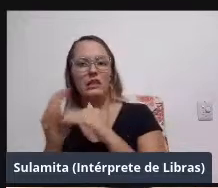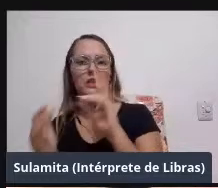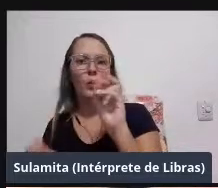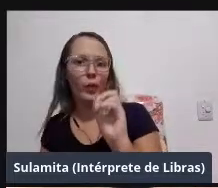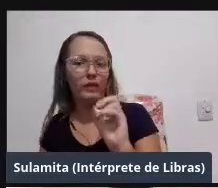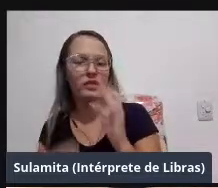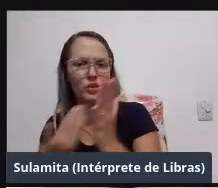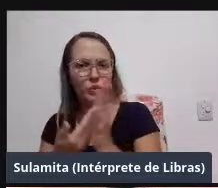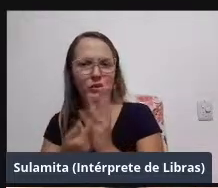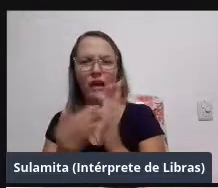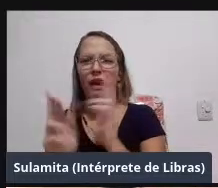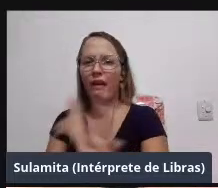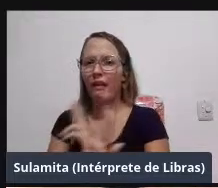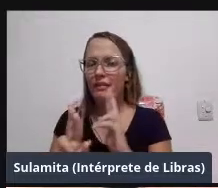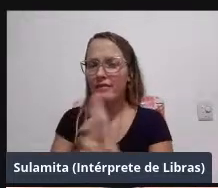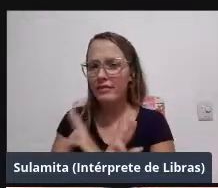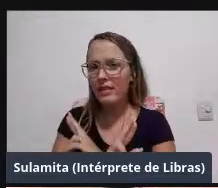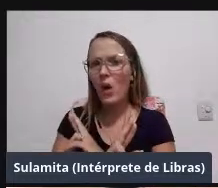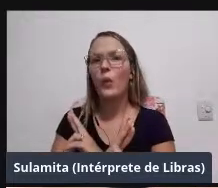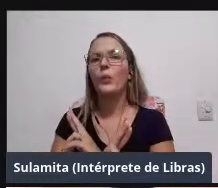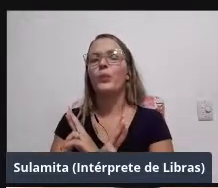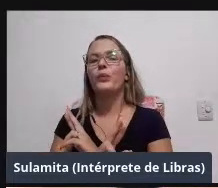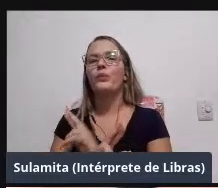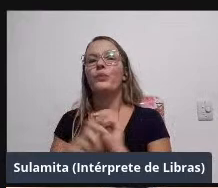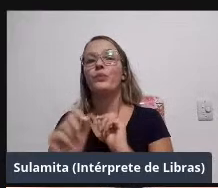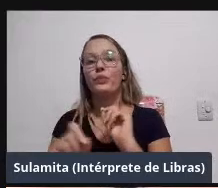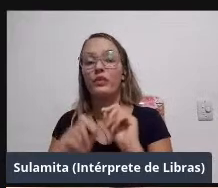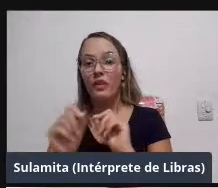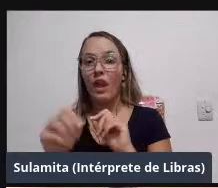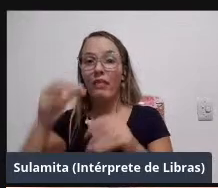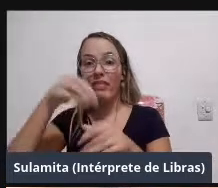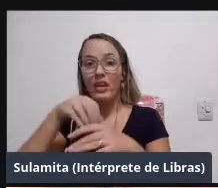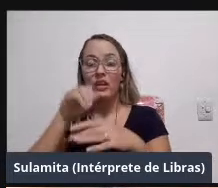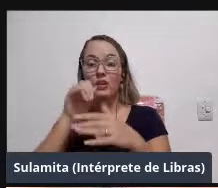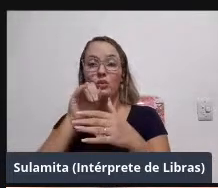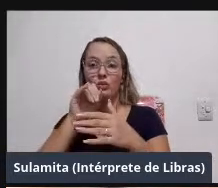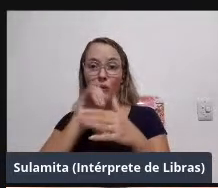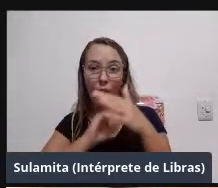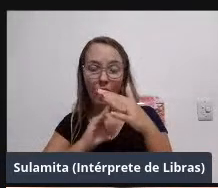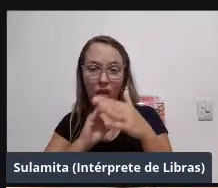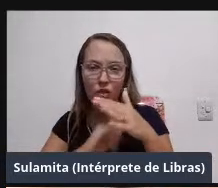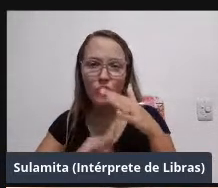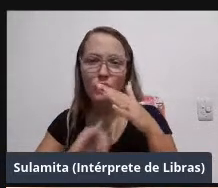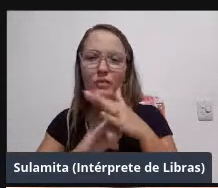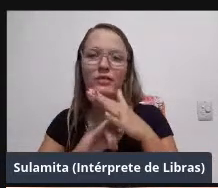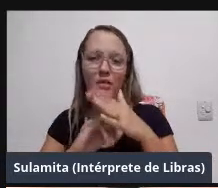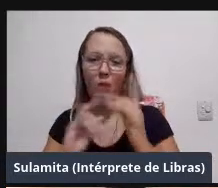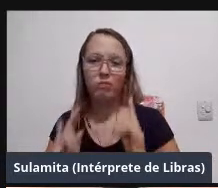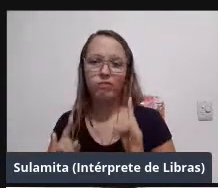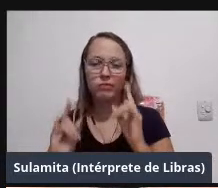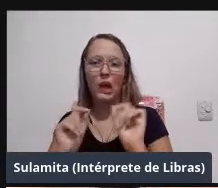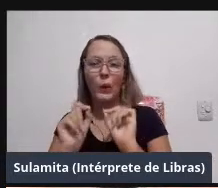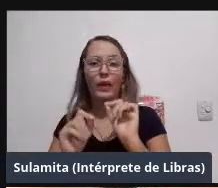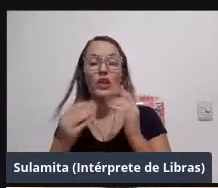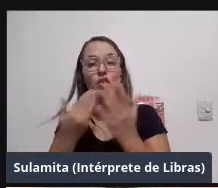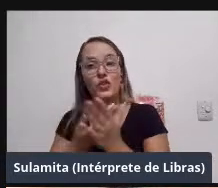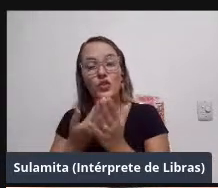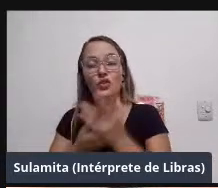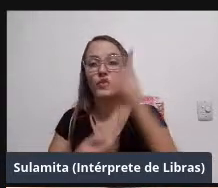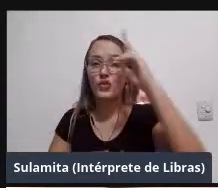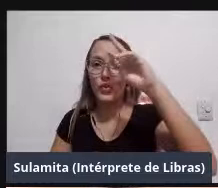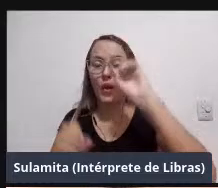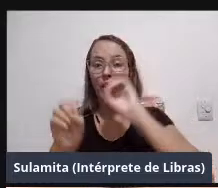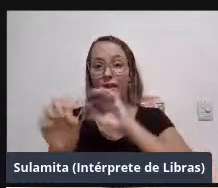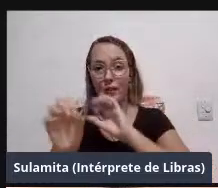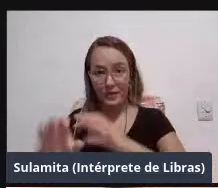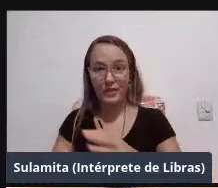a relação dessas instituições, desses espaços com a história da educação. Pode passar, por favor.